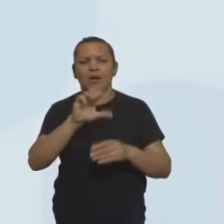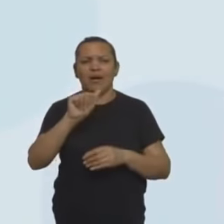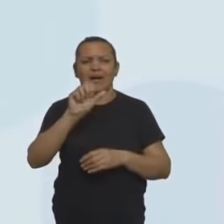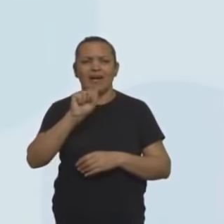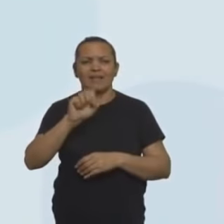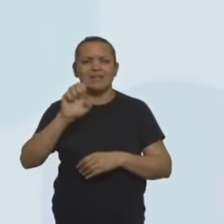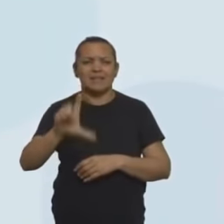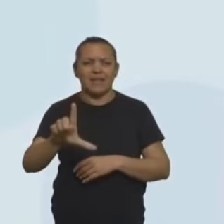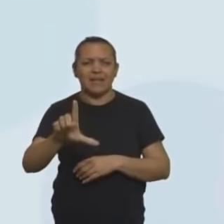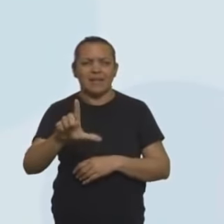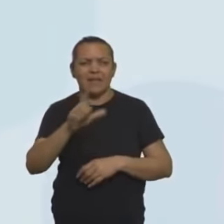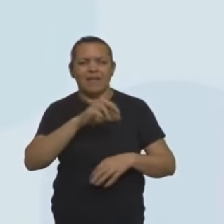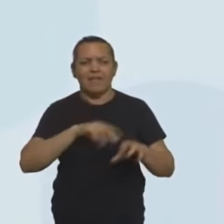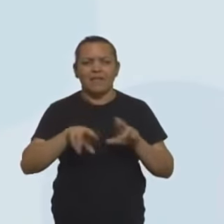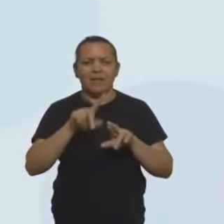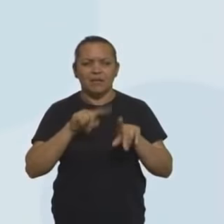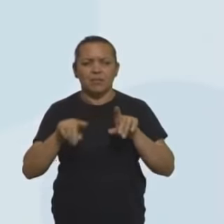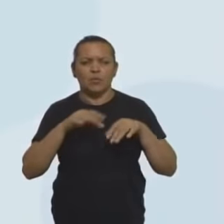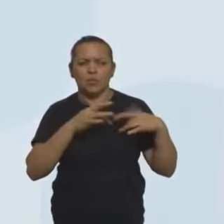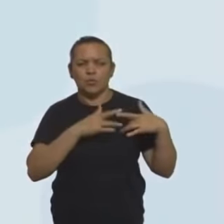tiveram